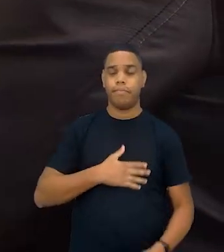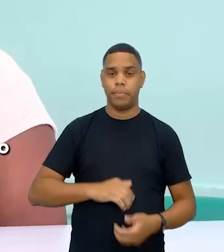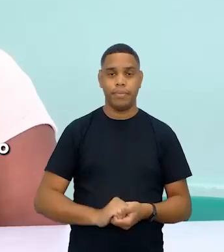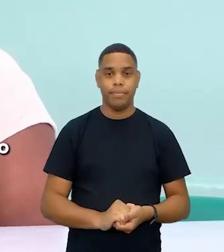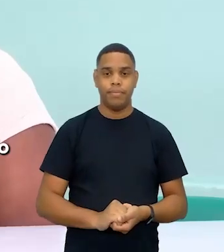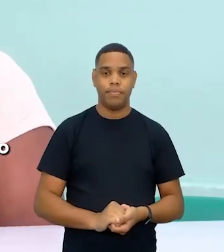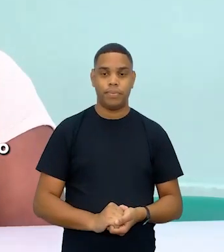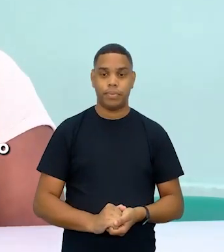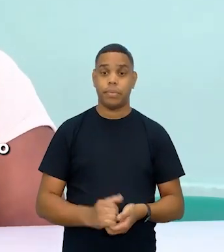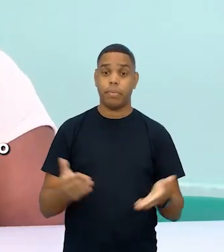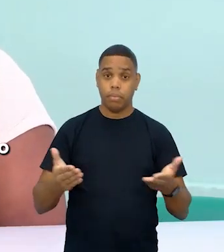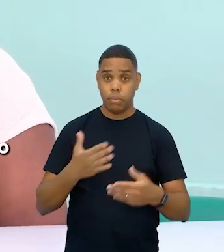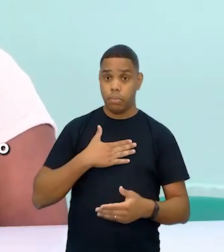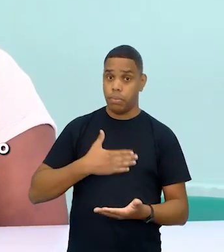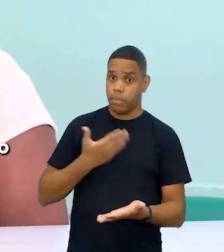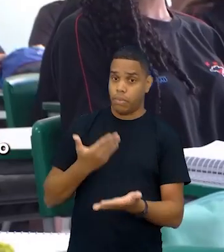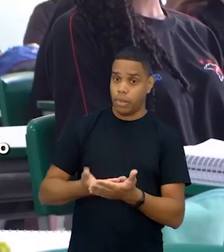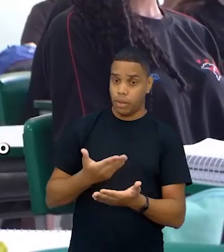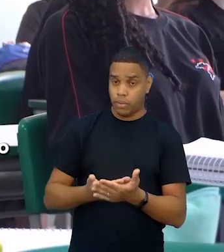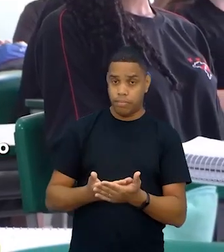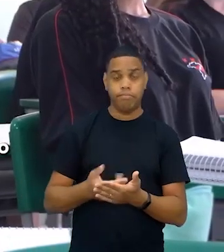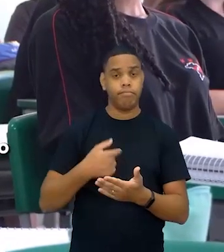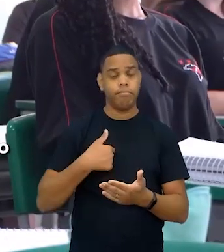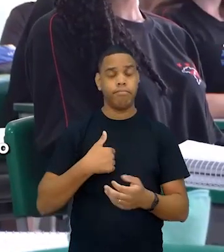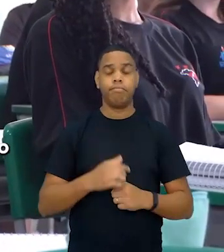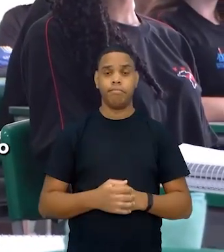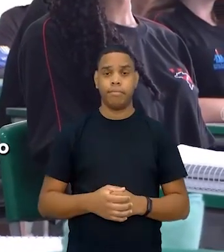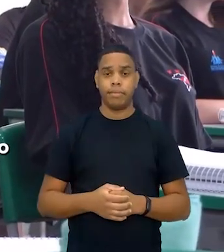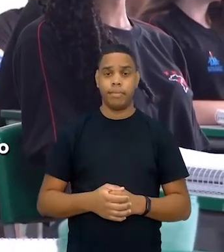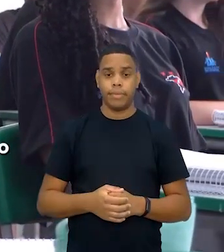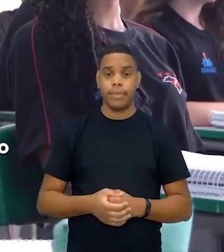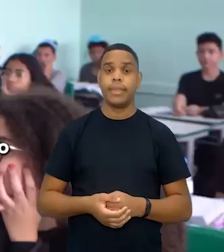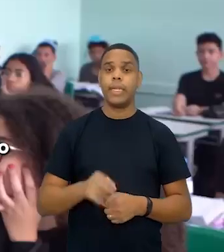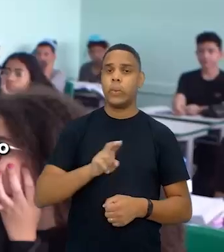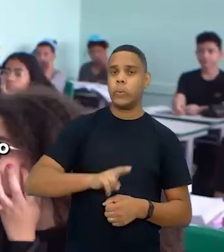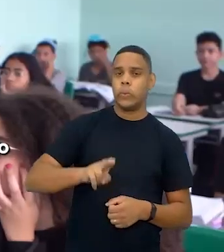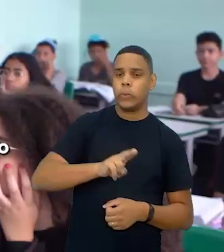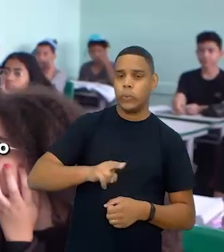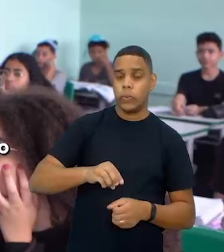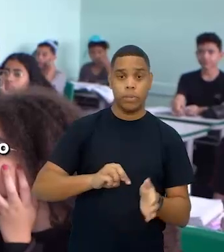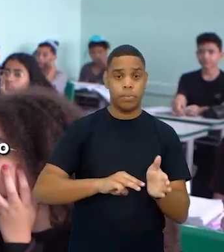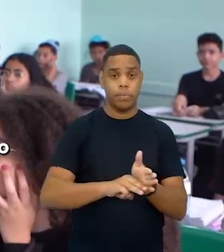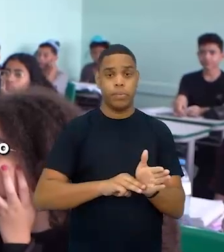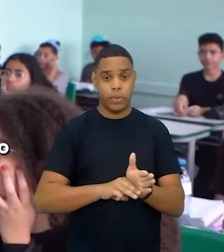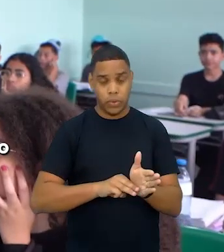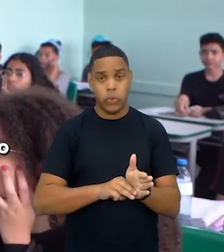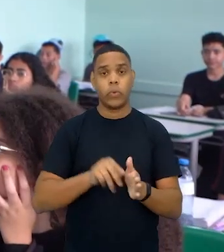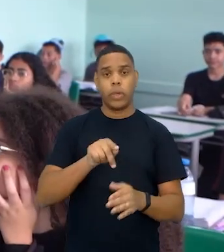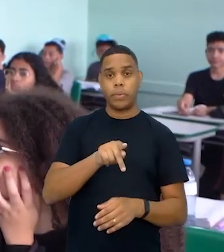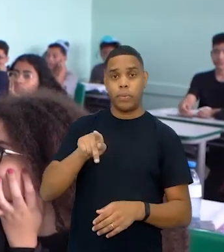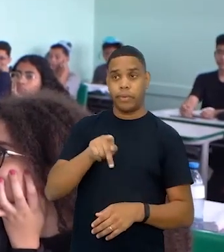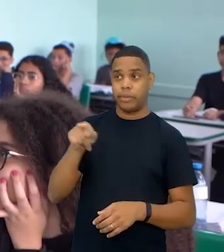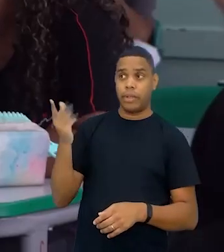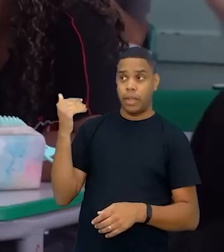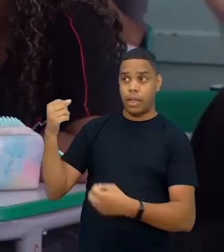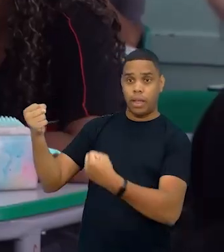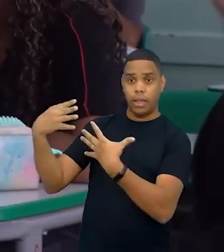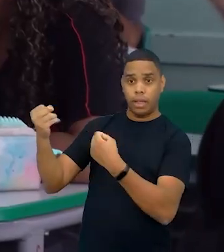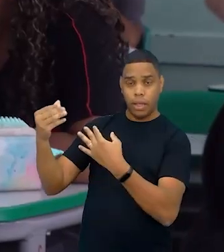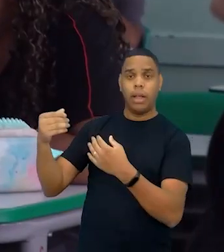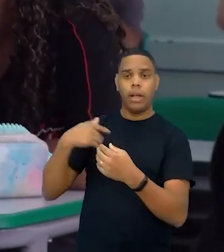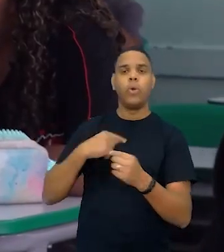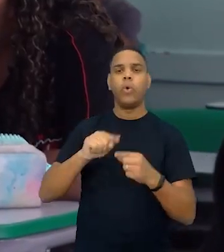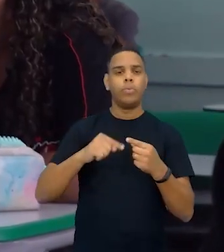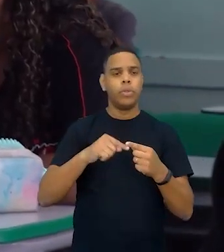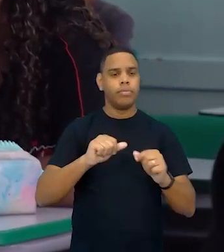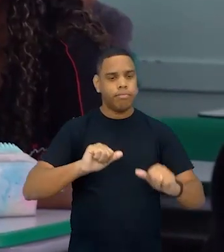inspiração. Hoje, nas minhas aulas, eu utilizo um método que as minhas professoras utilizavam, que é de